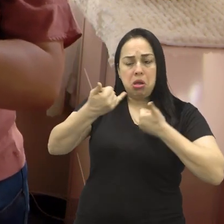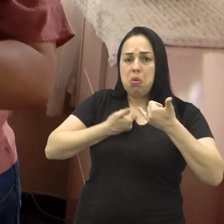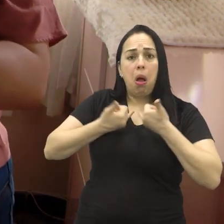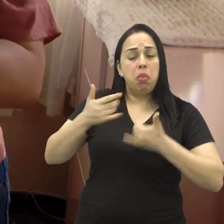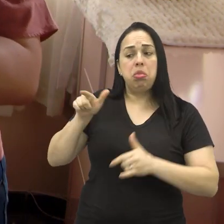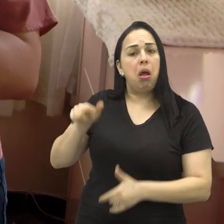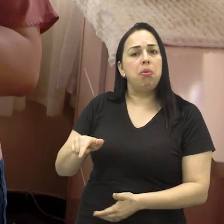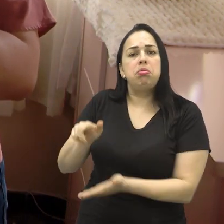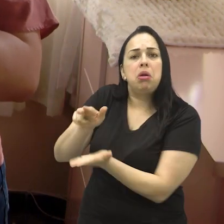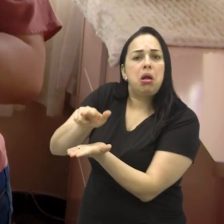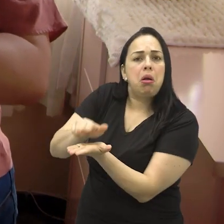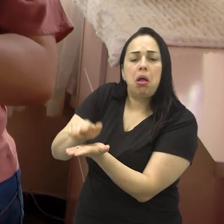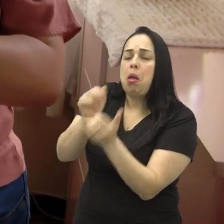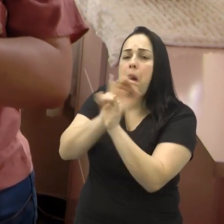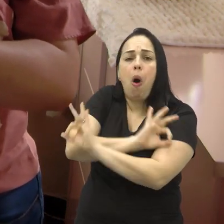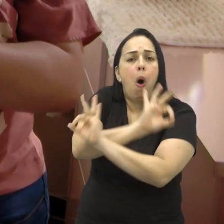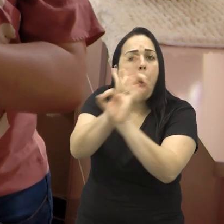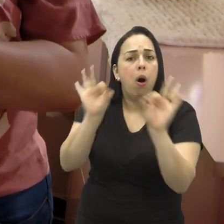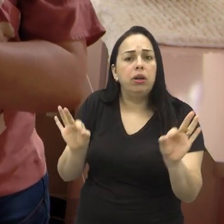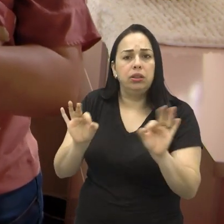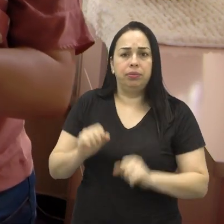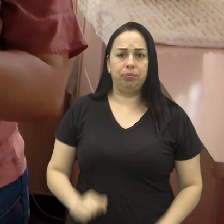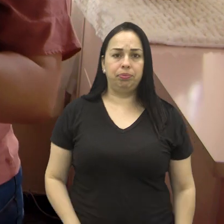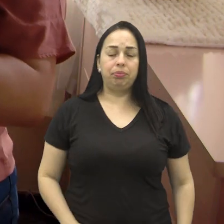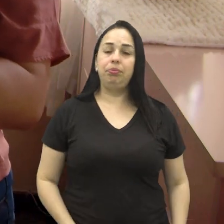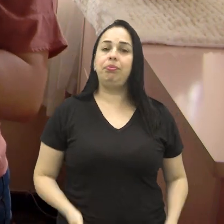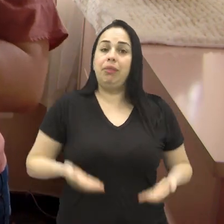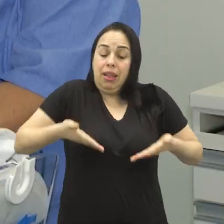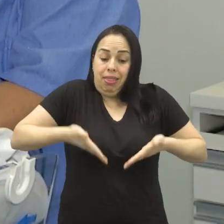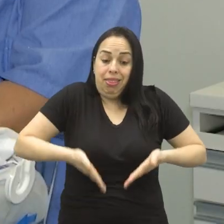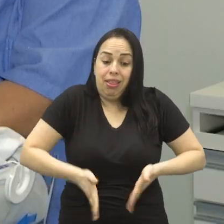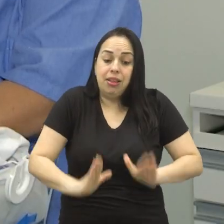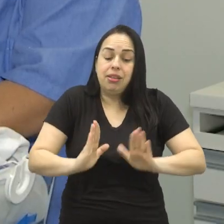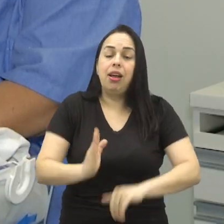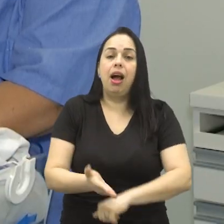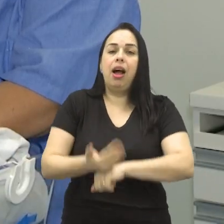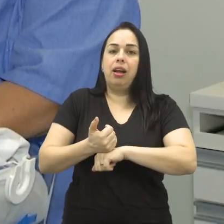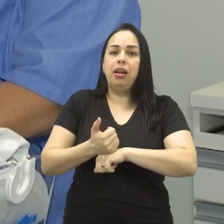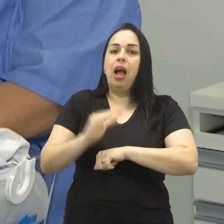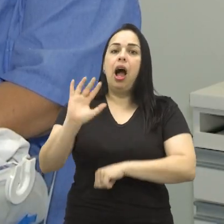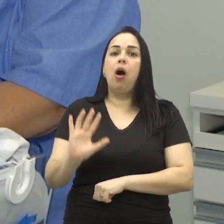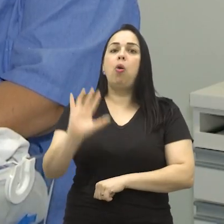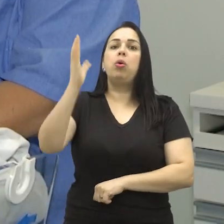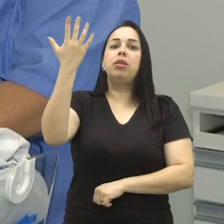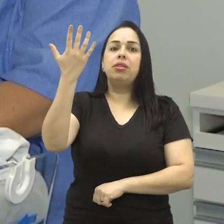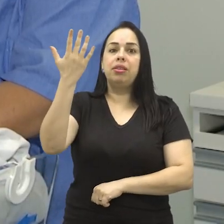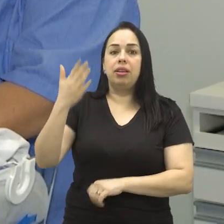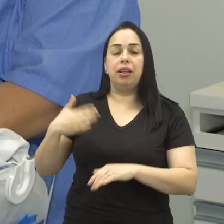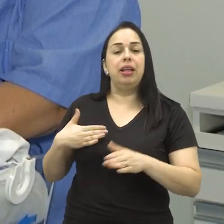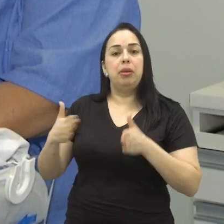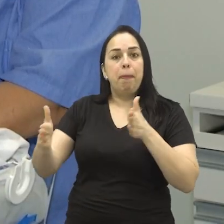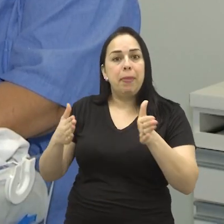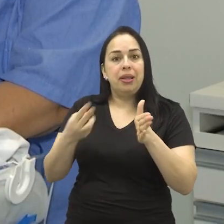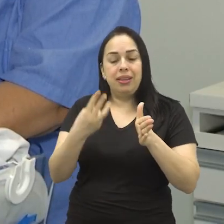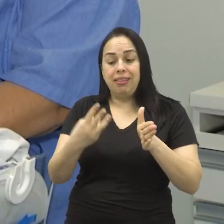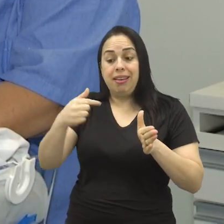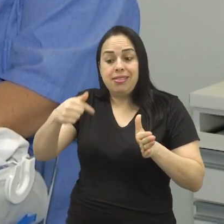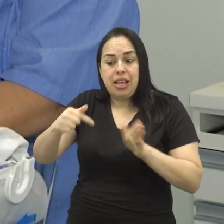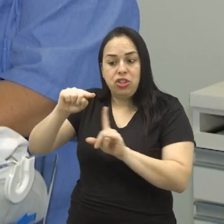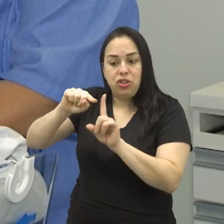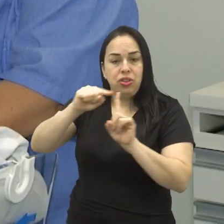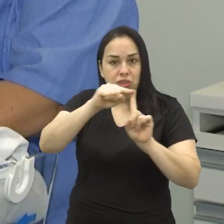me tranquilizaram e me deixaram bem segura de que tudo ia ficar bem. O parto prematuro acontece quando o bebê nasce com menos